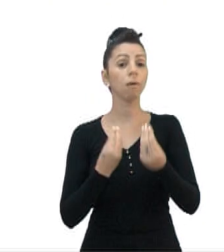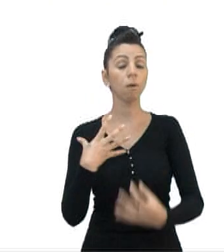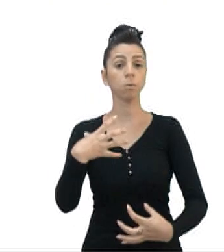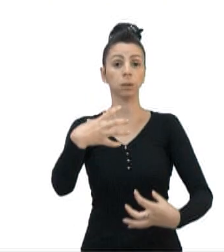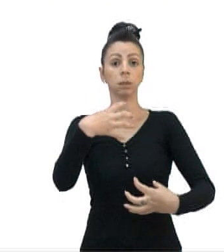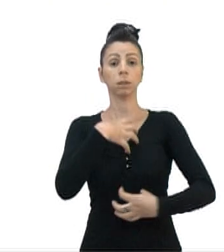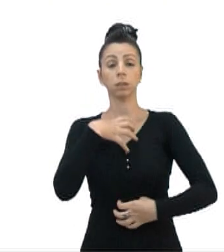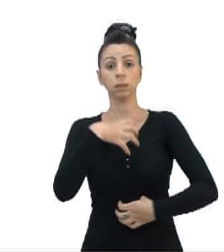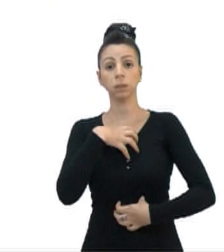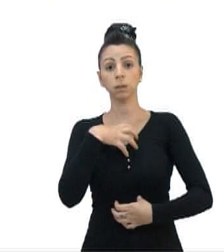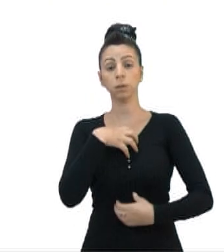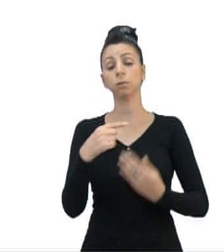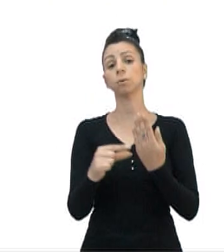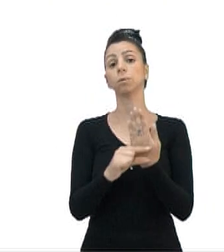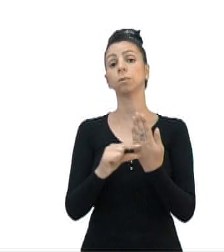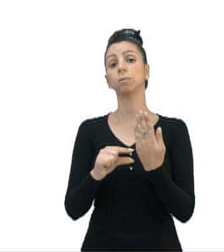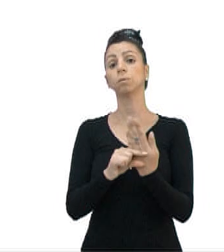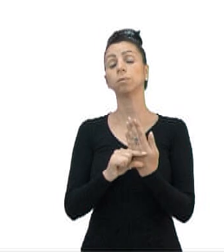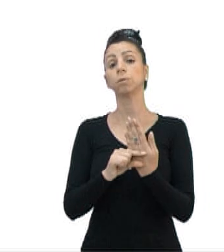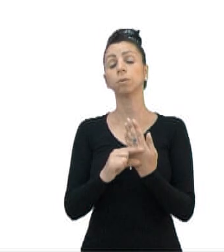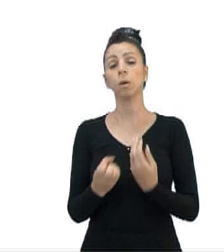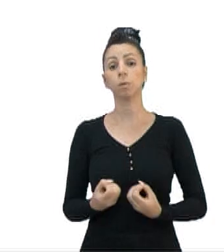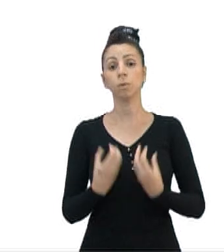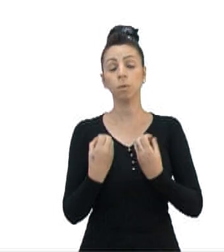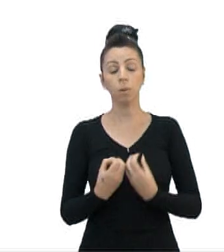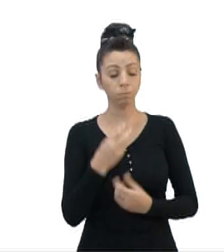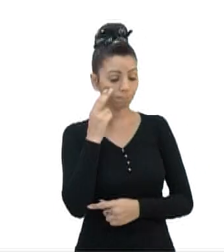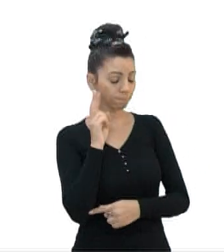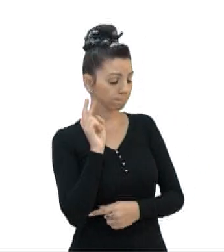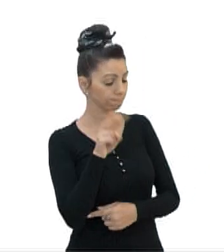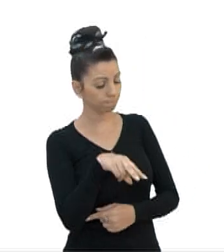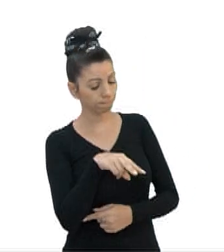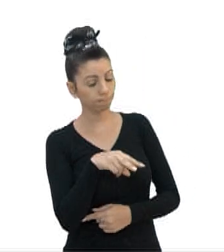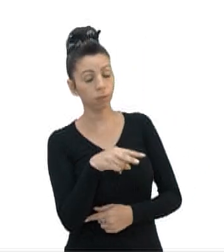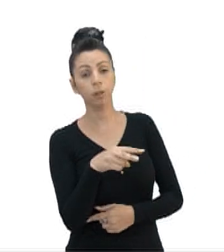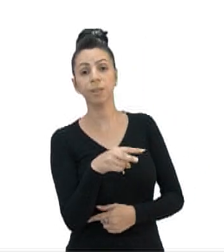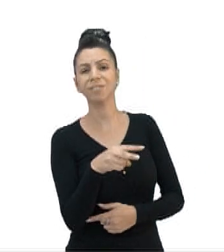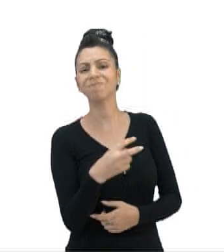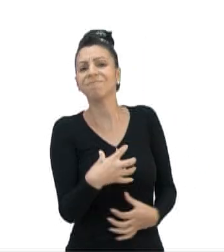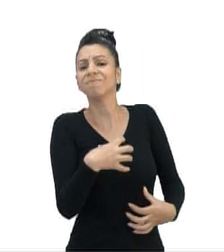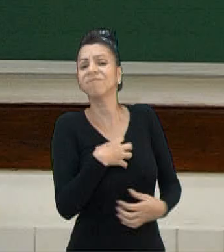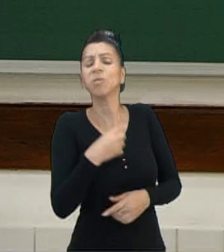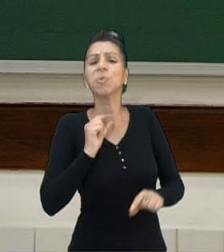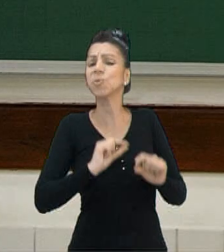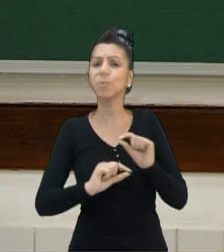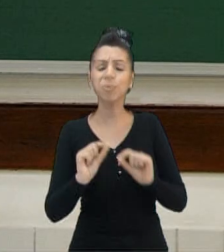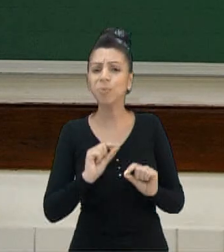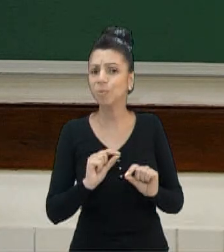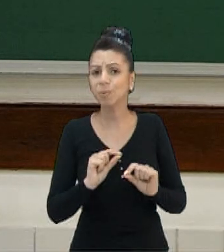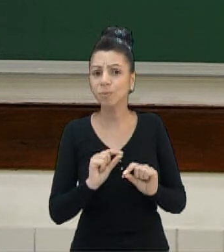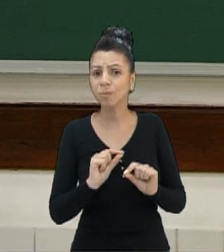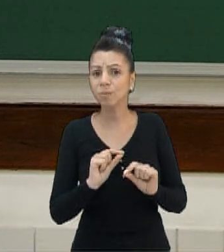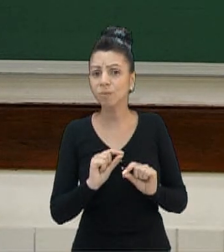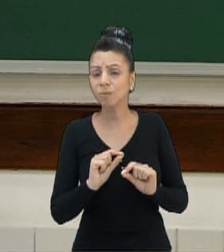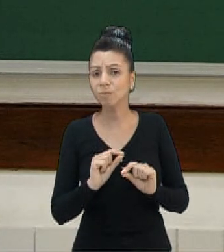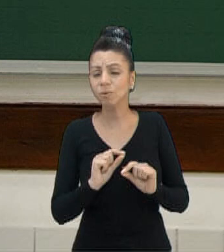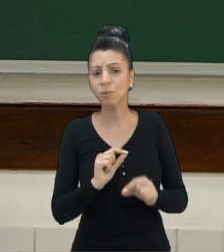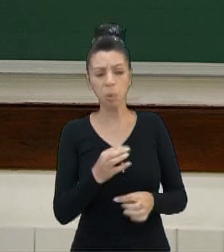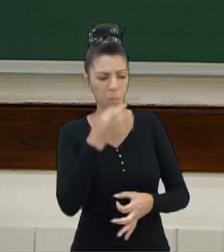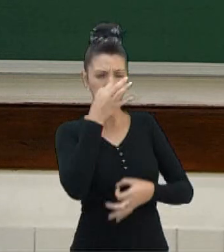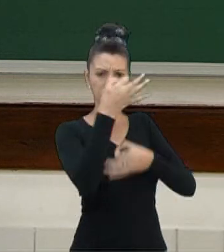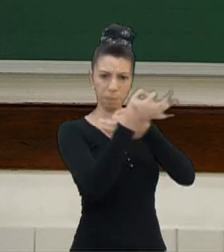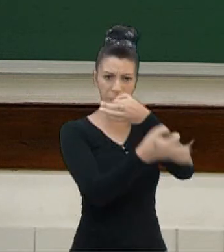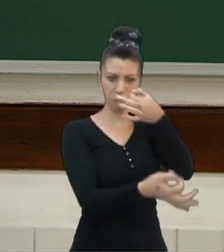a cena? Né? Há aí um sentimento dele em relação à cena. Ele esboça ali um